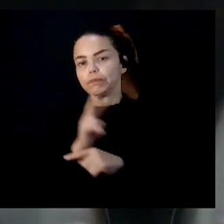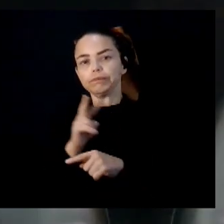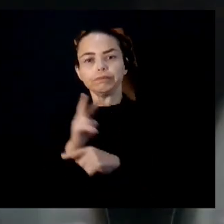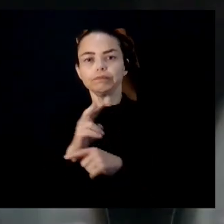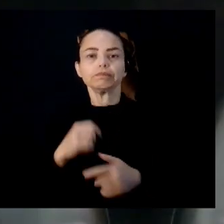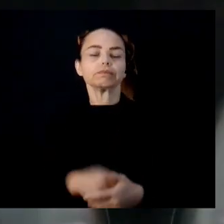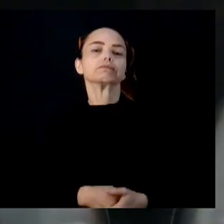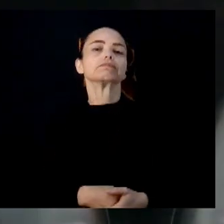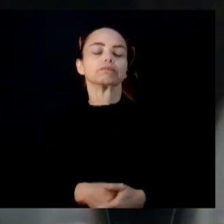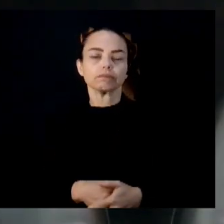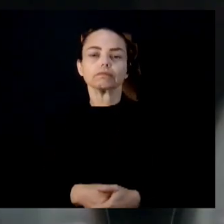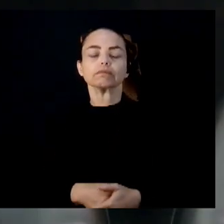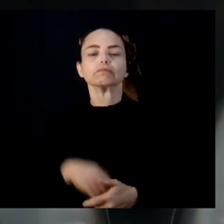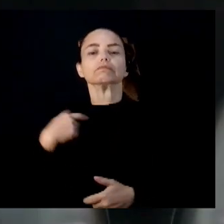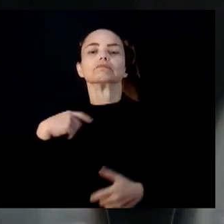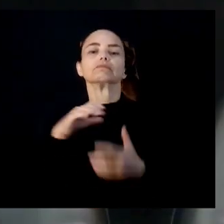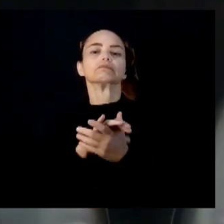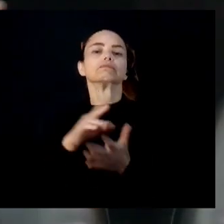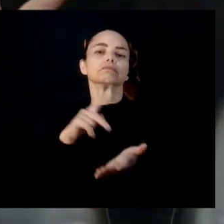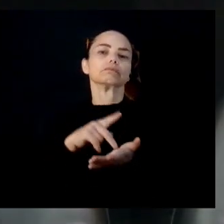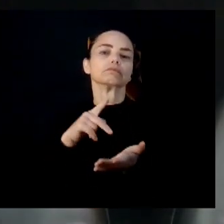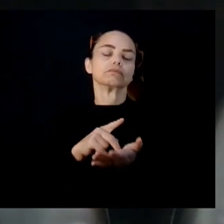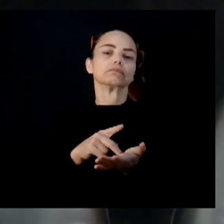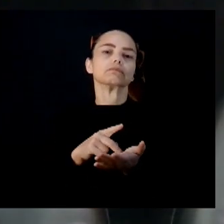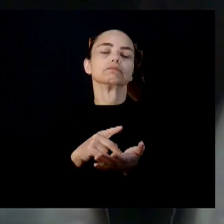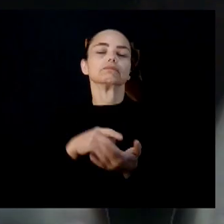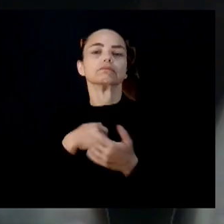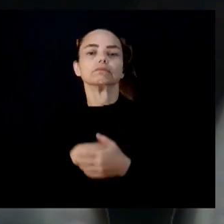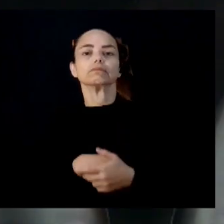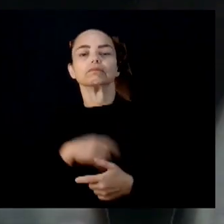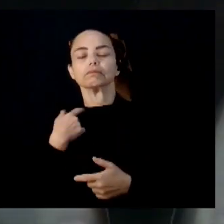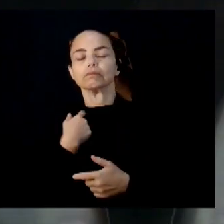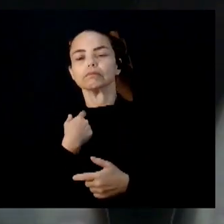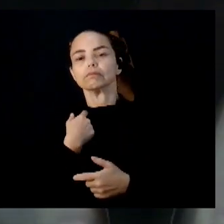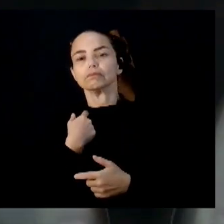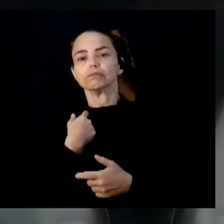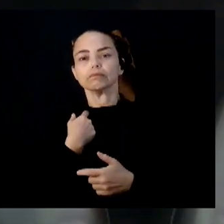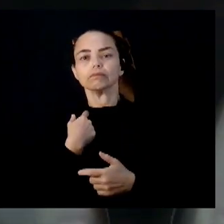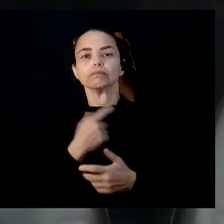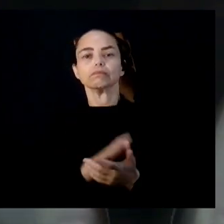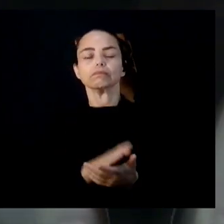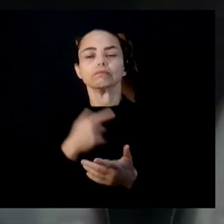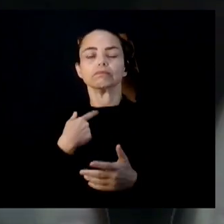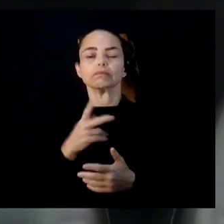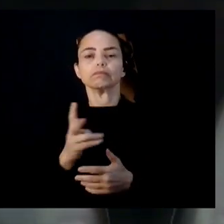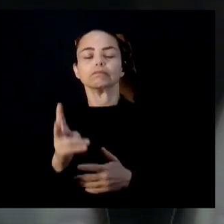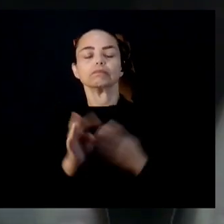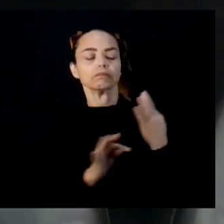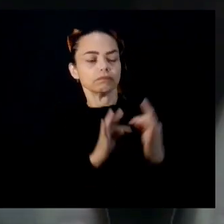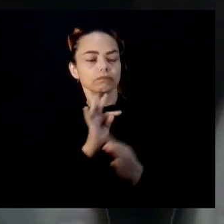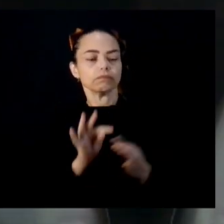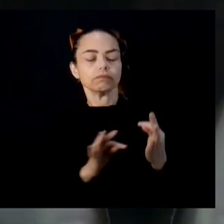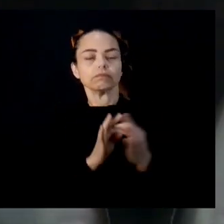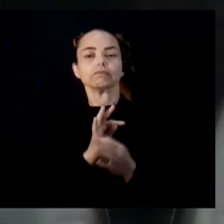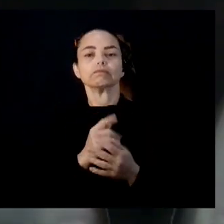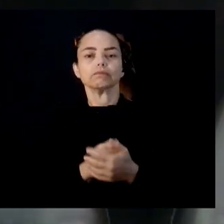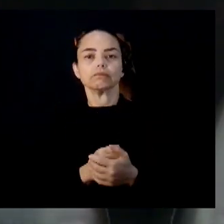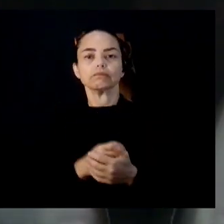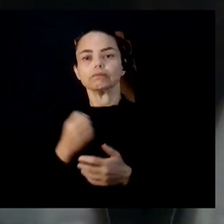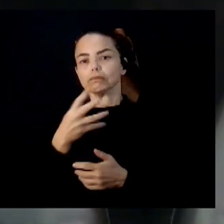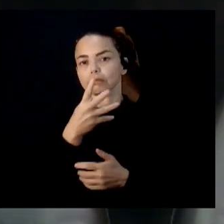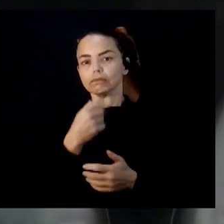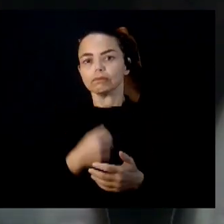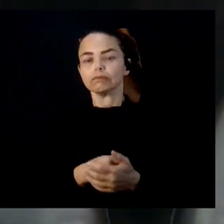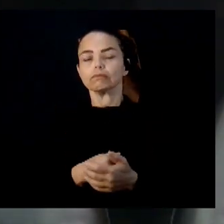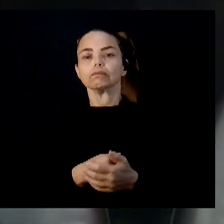isso leva o casal a realmente colocar um novo, realmente colocar algo, manter o erotismo, manter algo distante, manter o novo. Acho que trazer